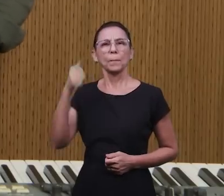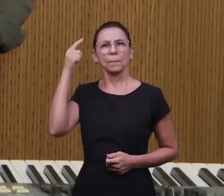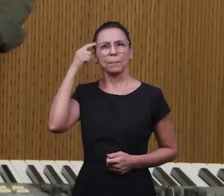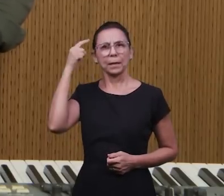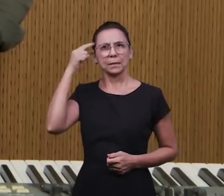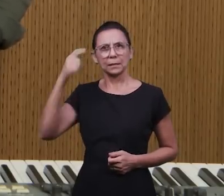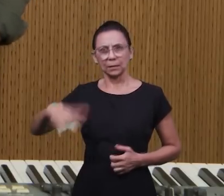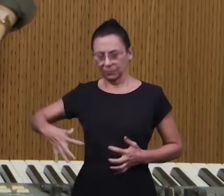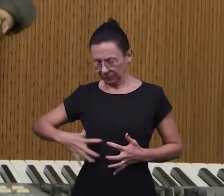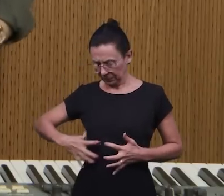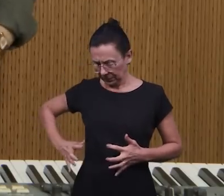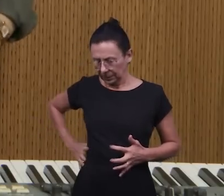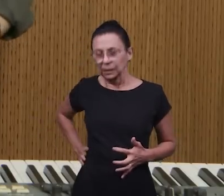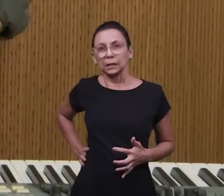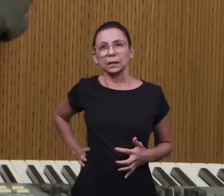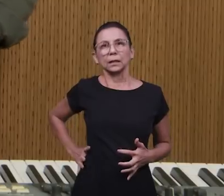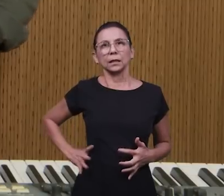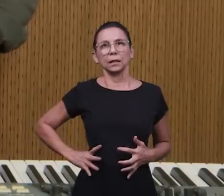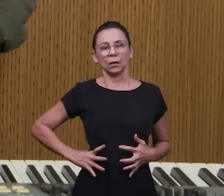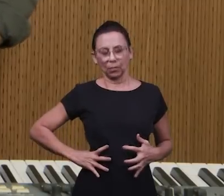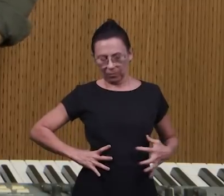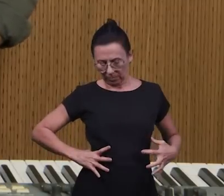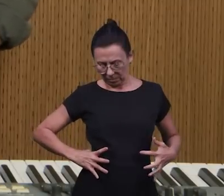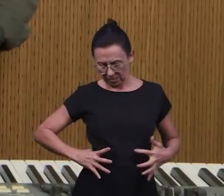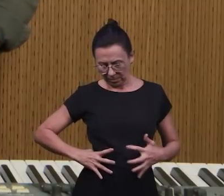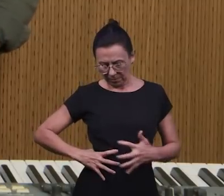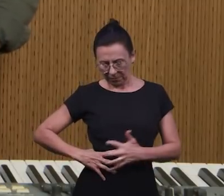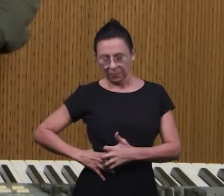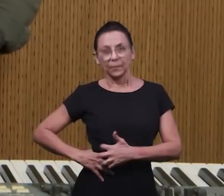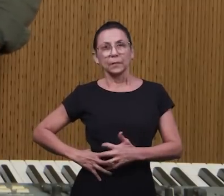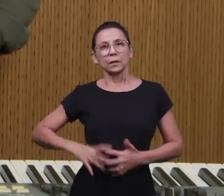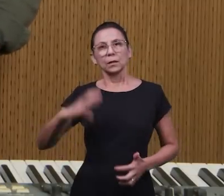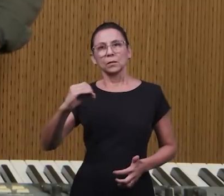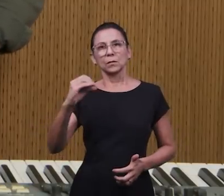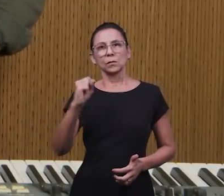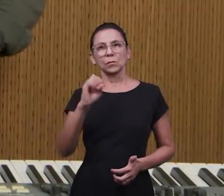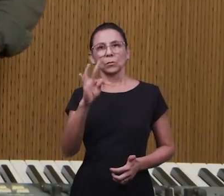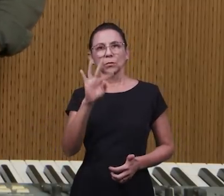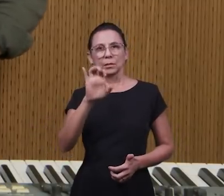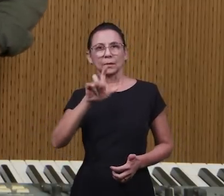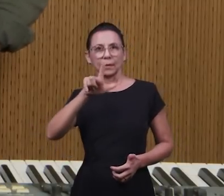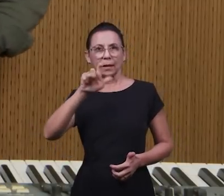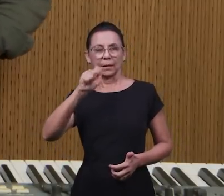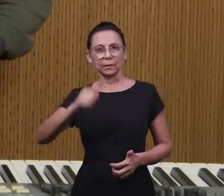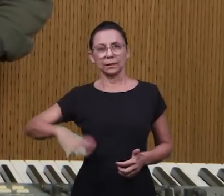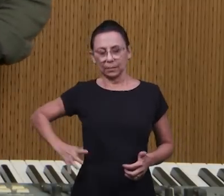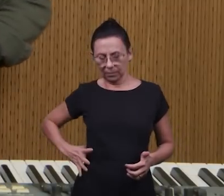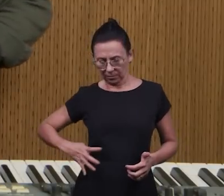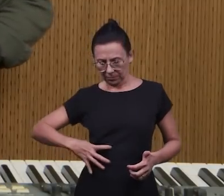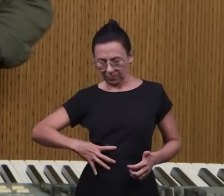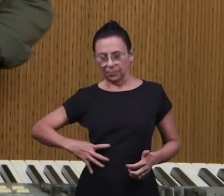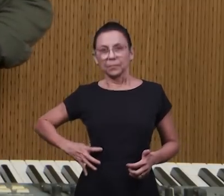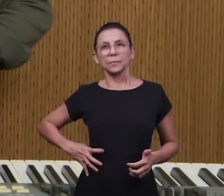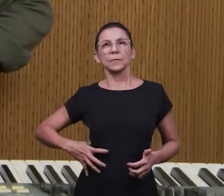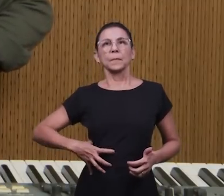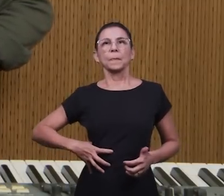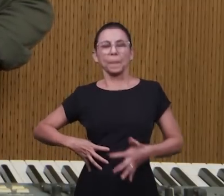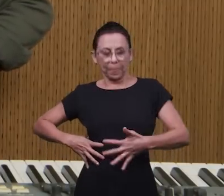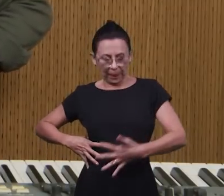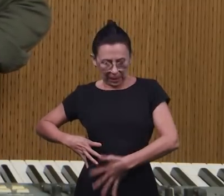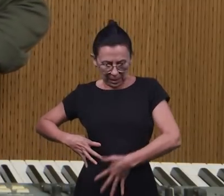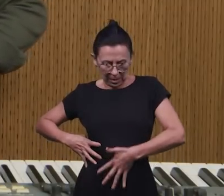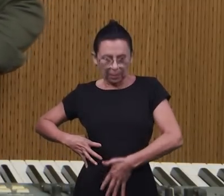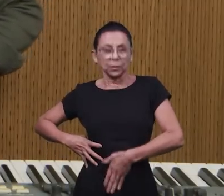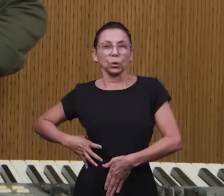região, intercostais, costelas, e aqui nós temos as costelas flutuantes, e também região